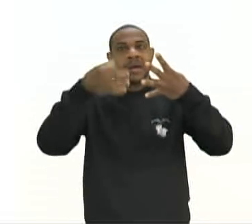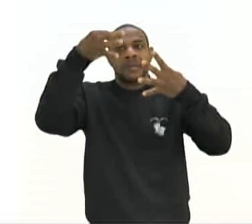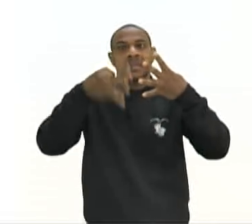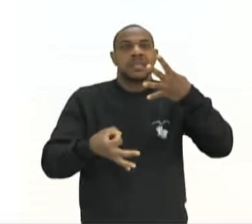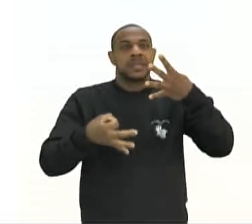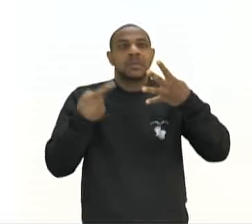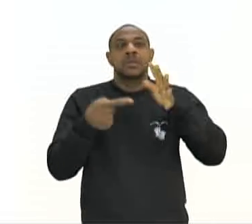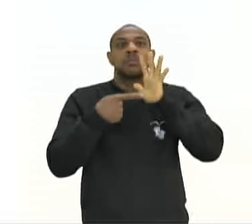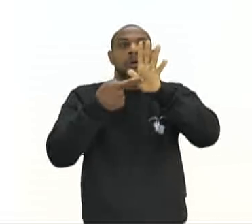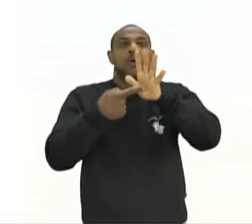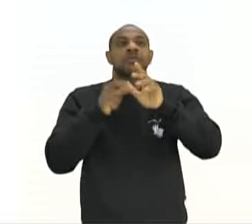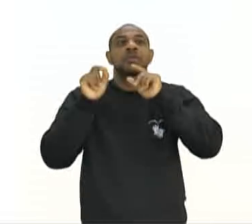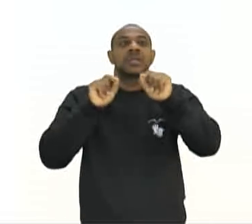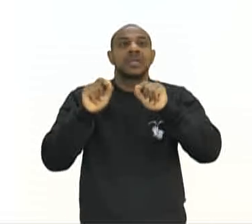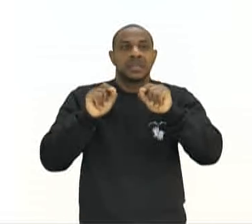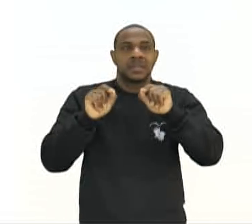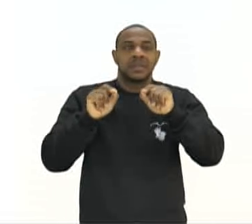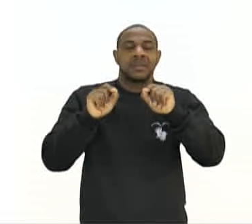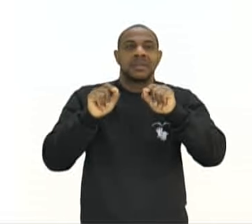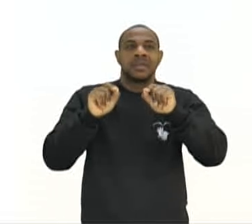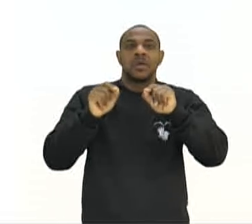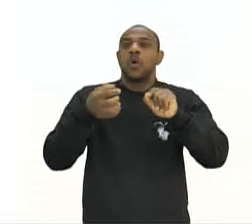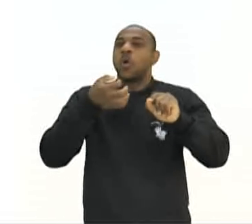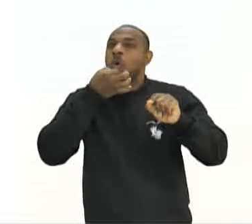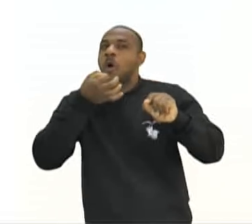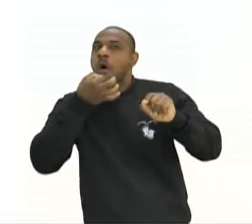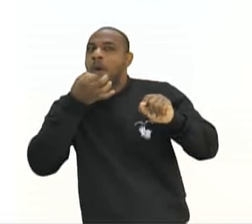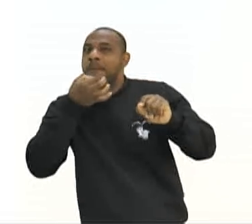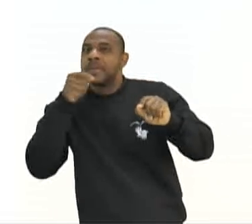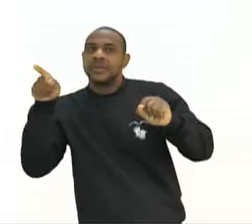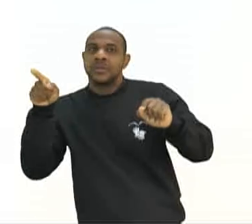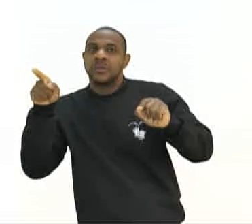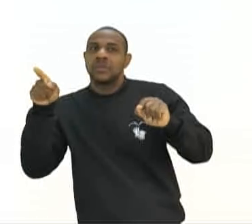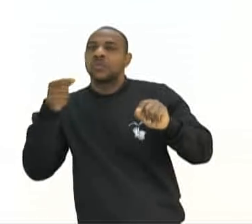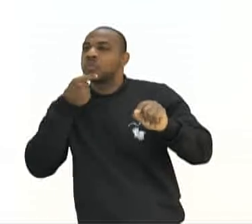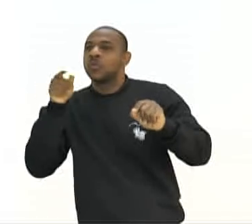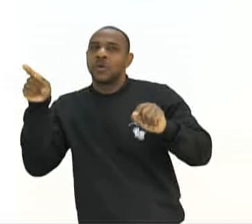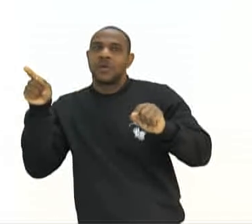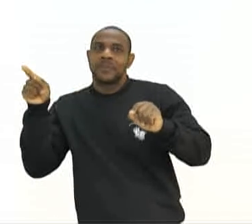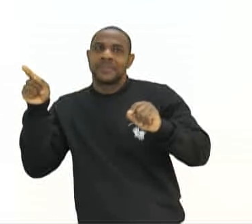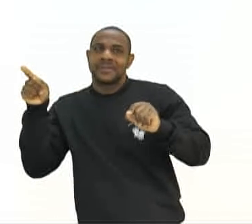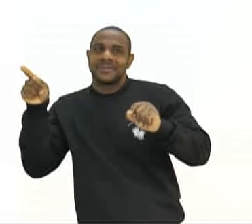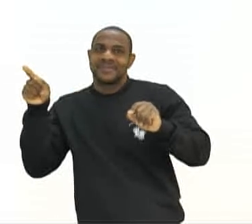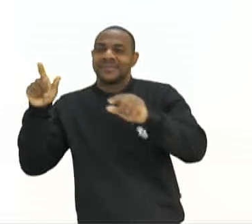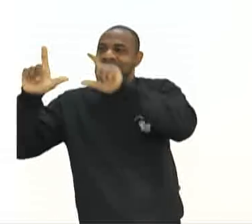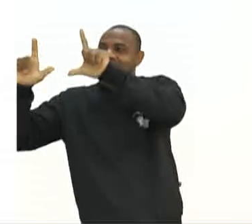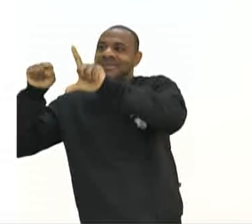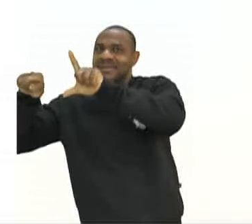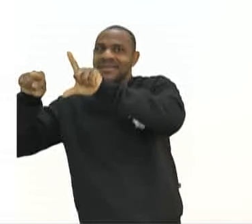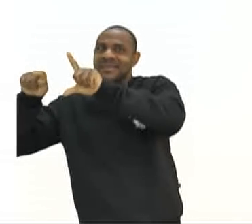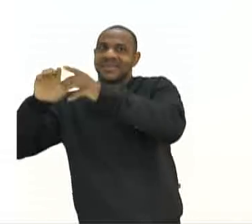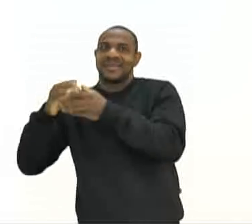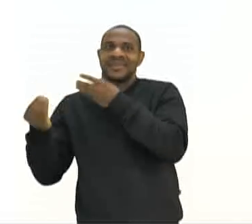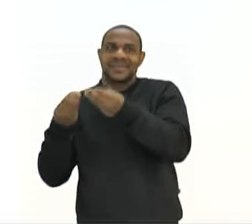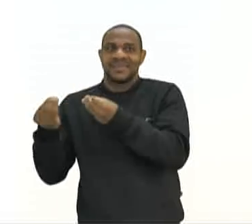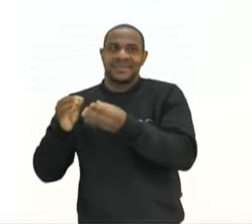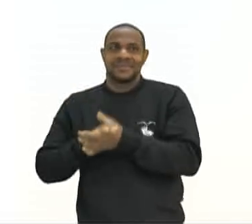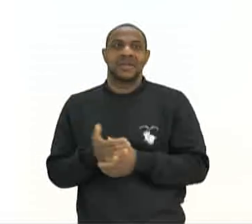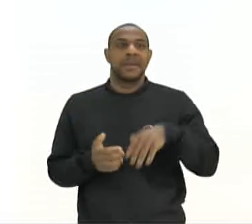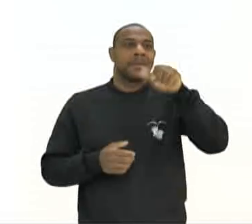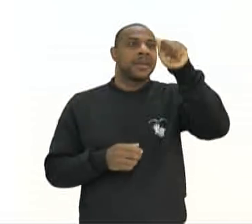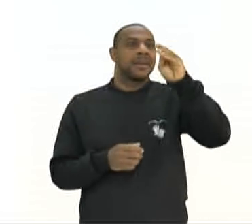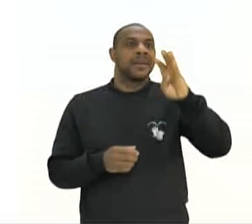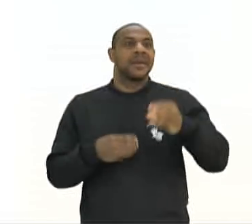ou que identificam o comentário do casal na tirinha ao lado. Será que é letter A ou letter B?